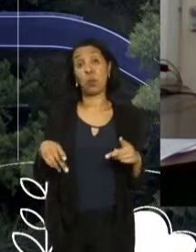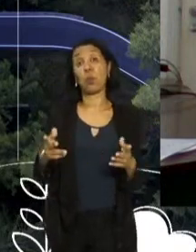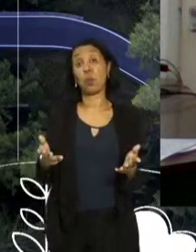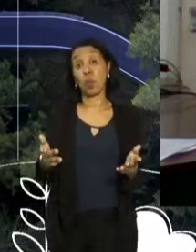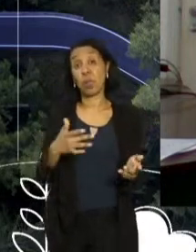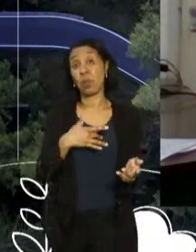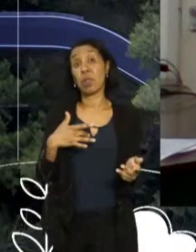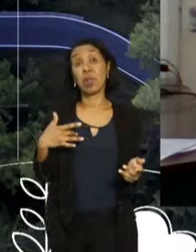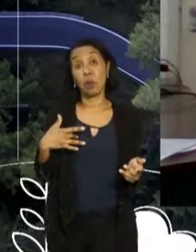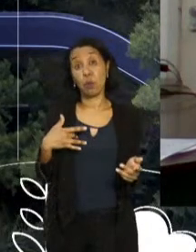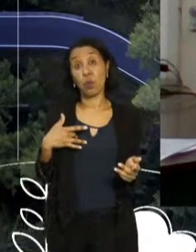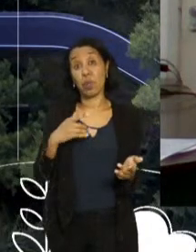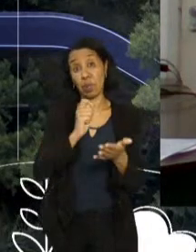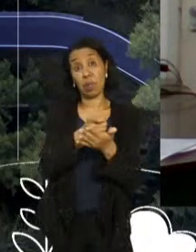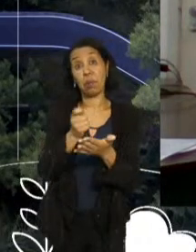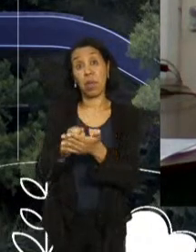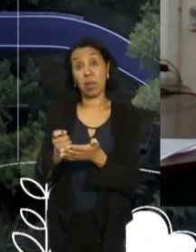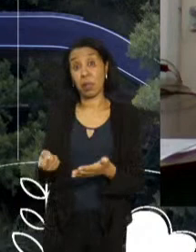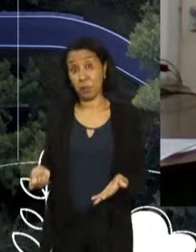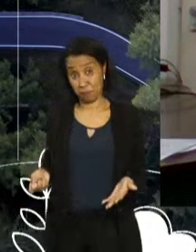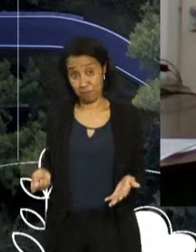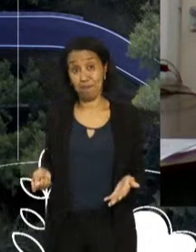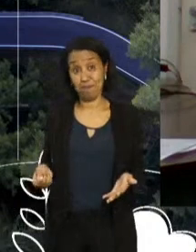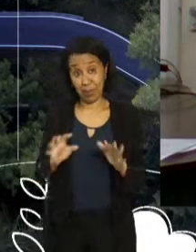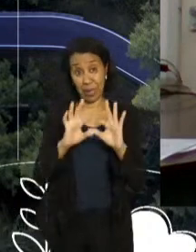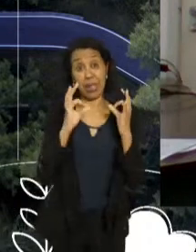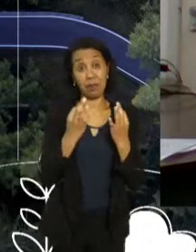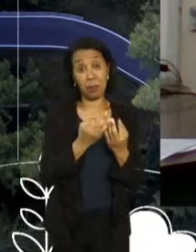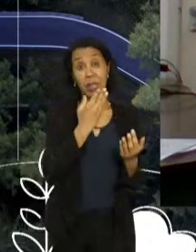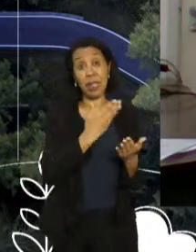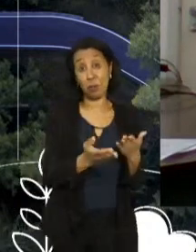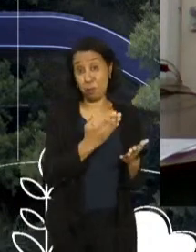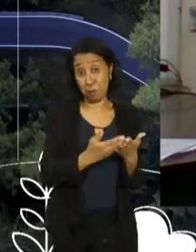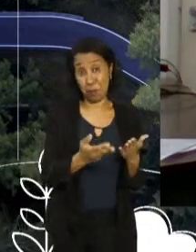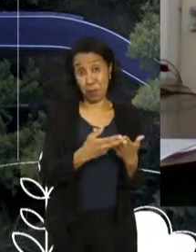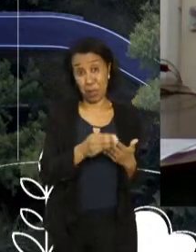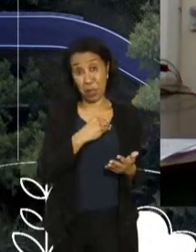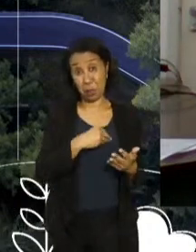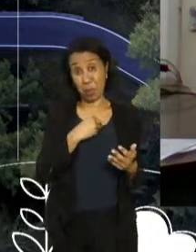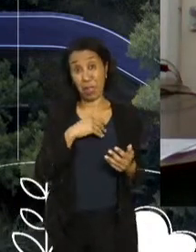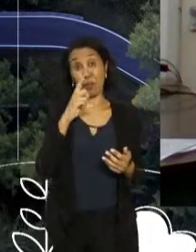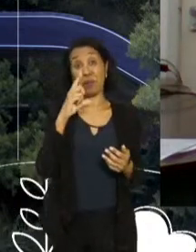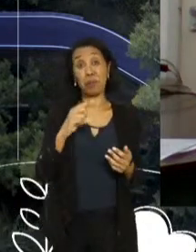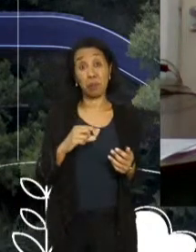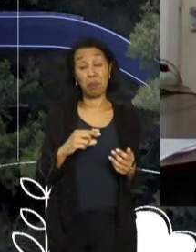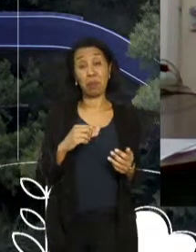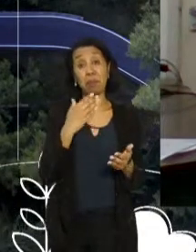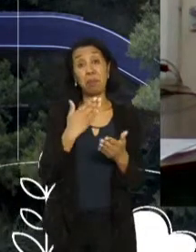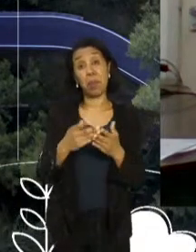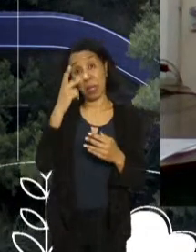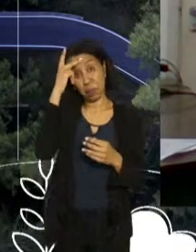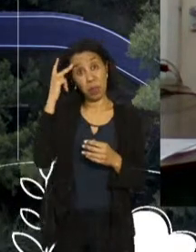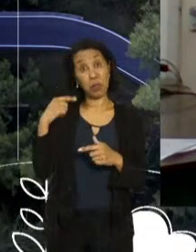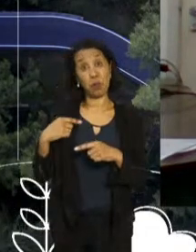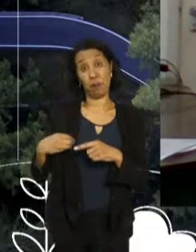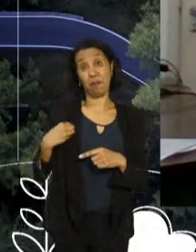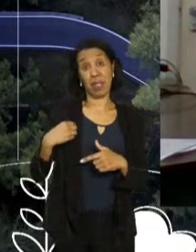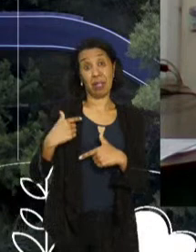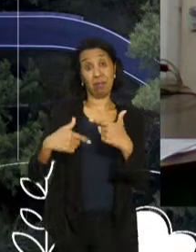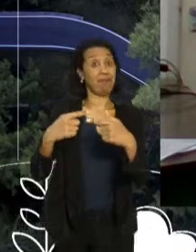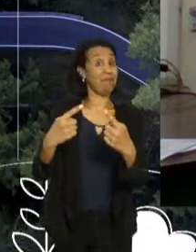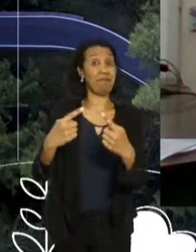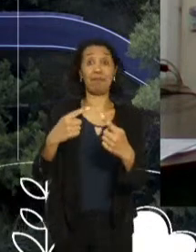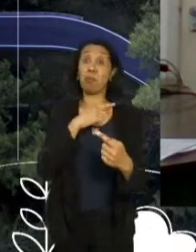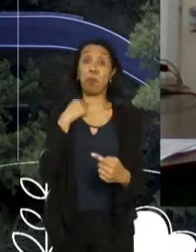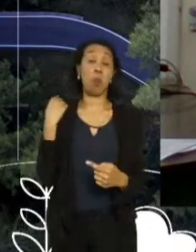está pagando? Quanto que as famílias estão perdendo de renda pela morte prematura por anos de vida produtiva perdida?